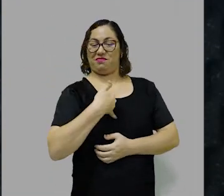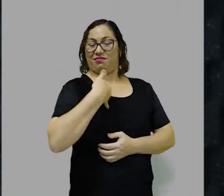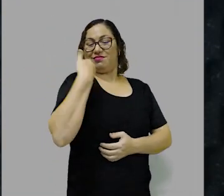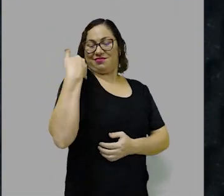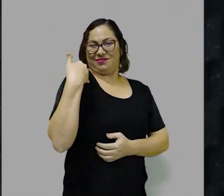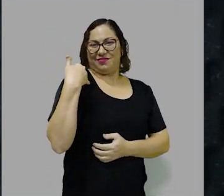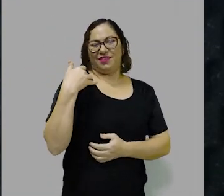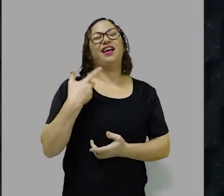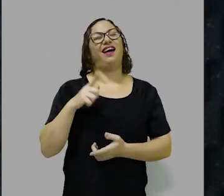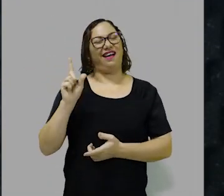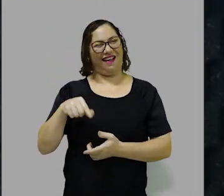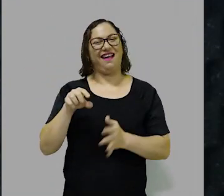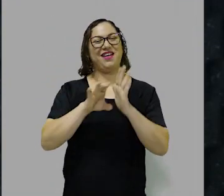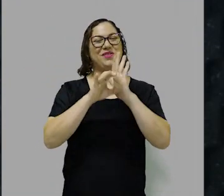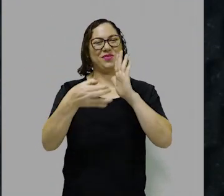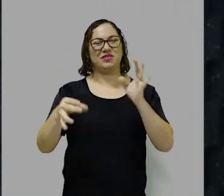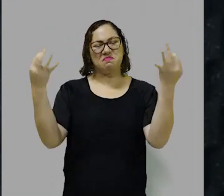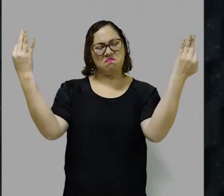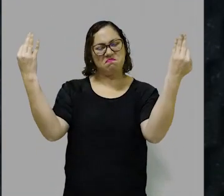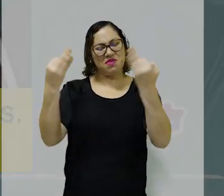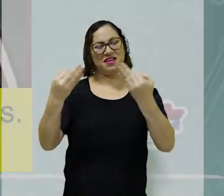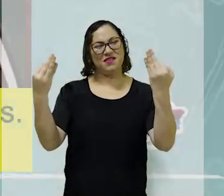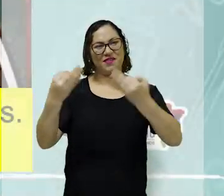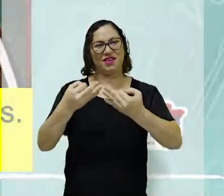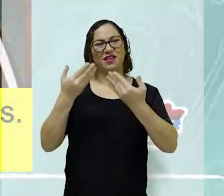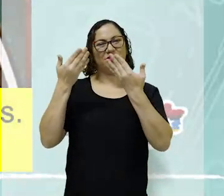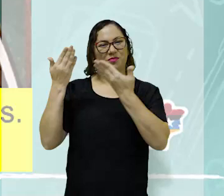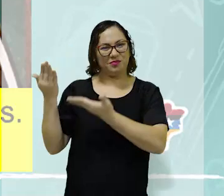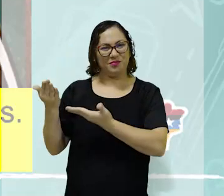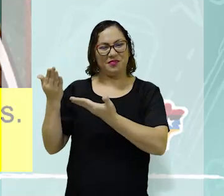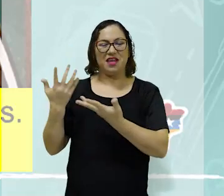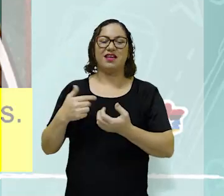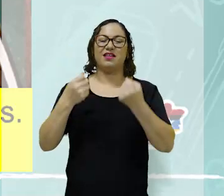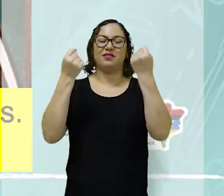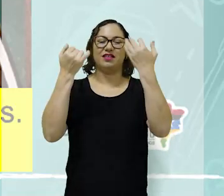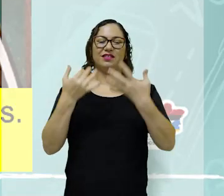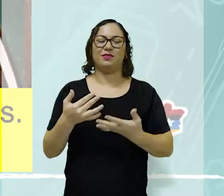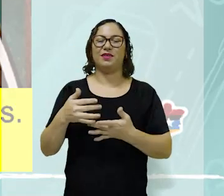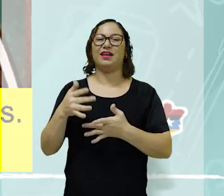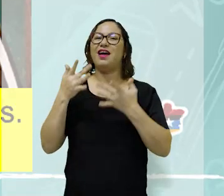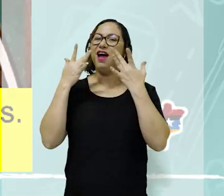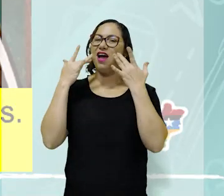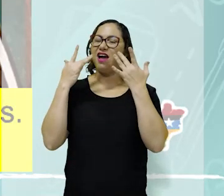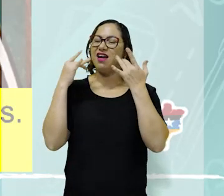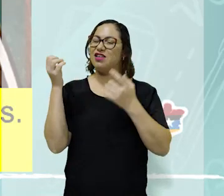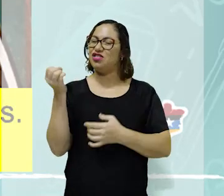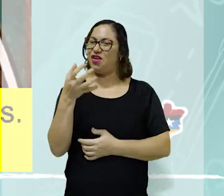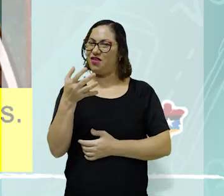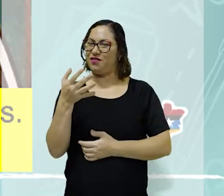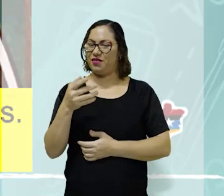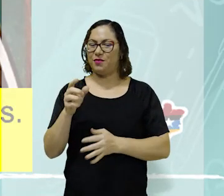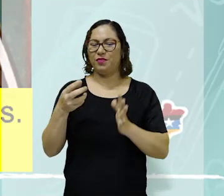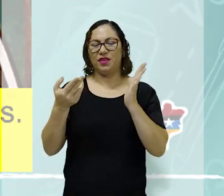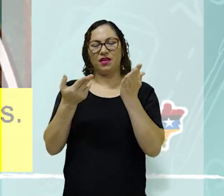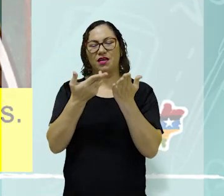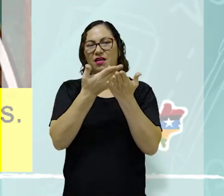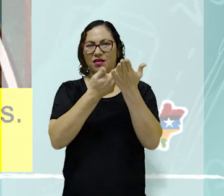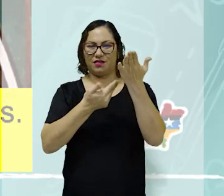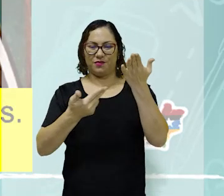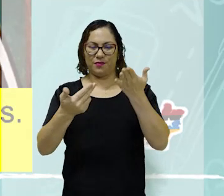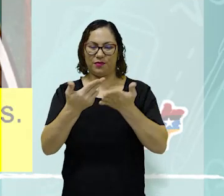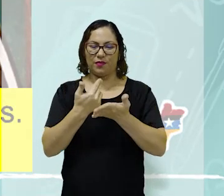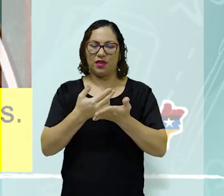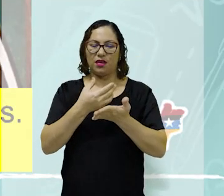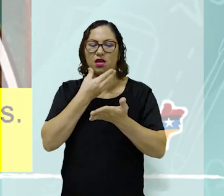essa seja a definição mais perfeita para a gente qualificar Art Nouveau. Eu coloquei uma ilustração